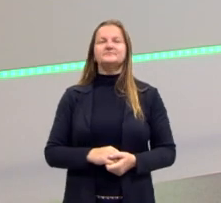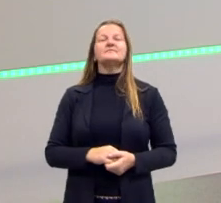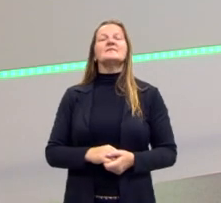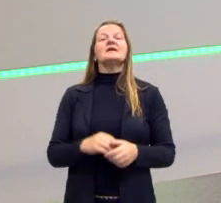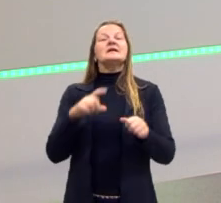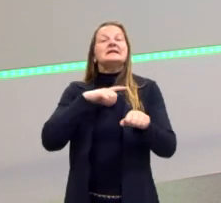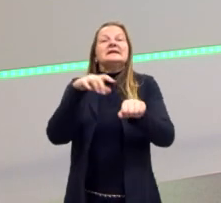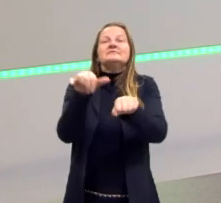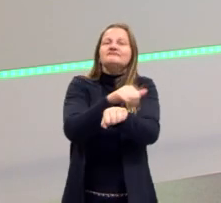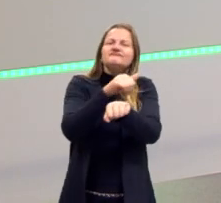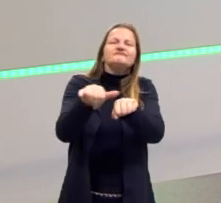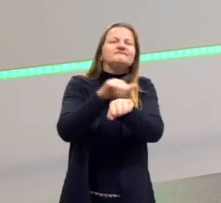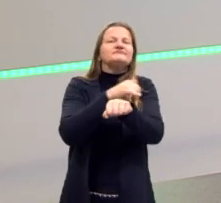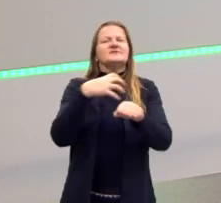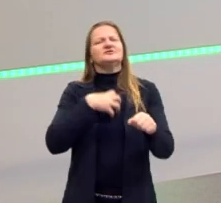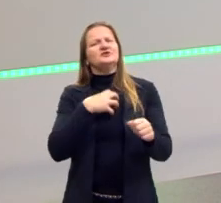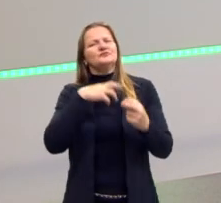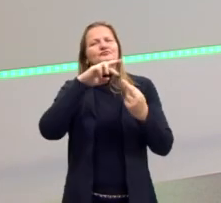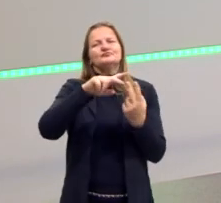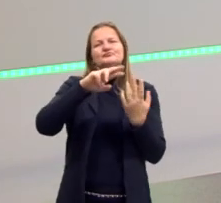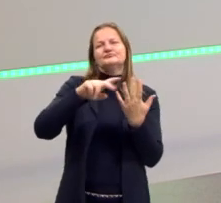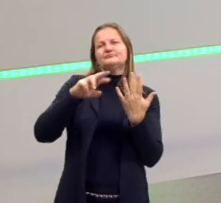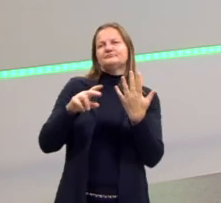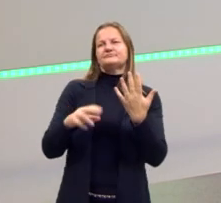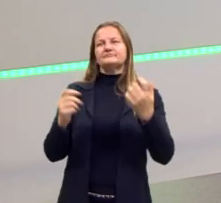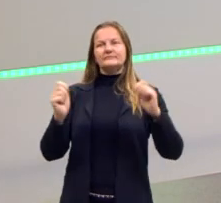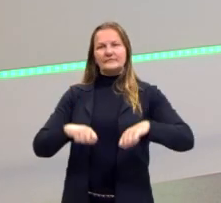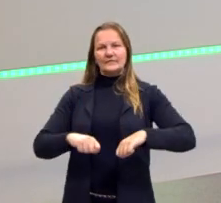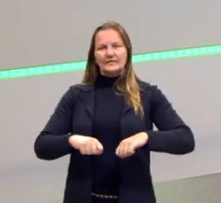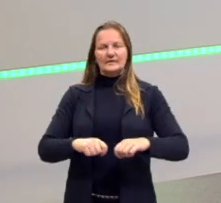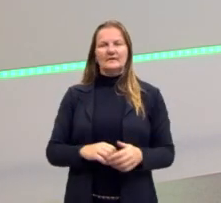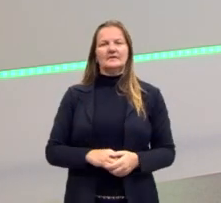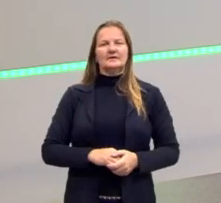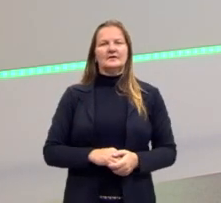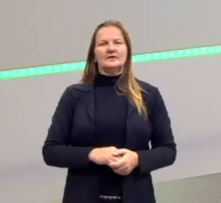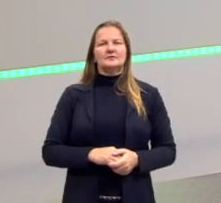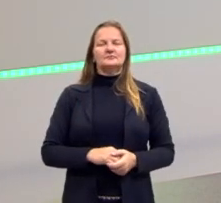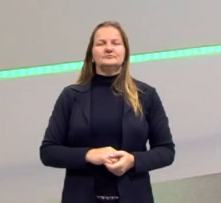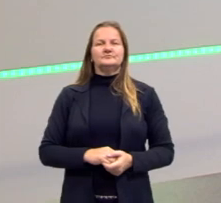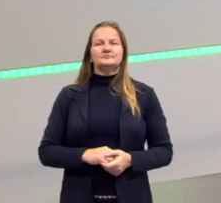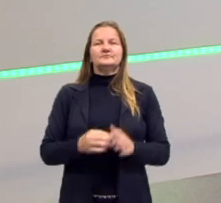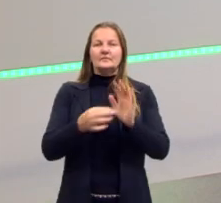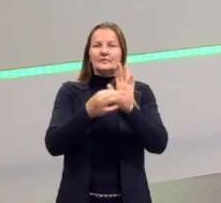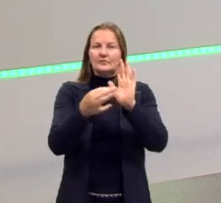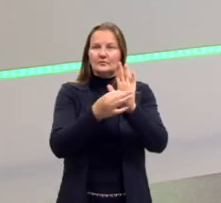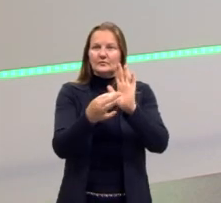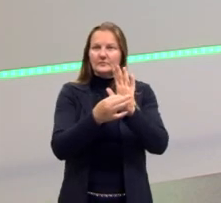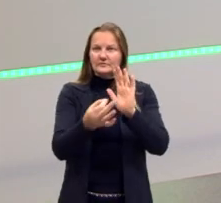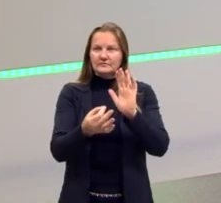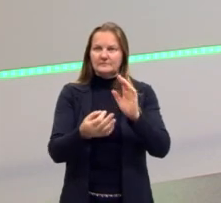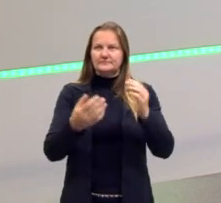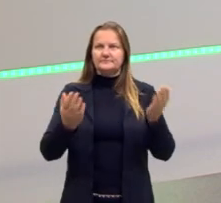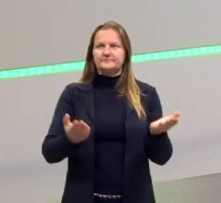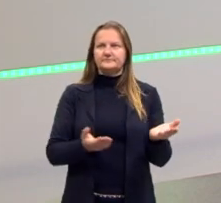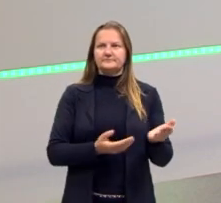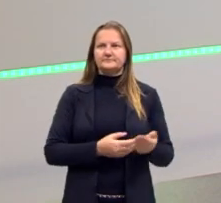tem várias maneiras de fazer isso gente tem várias possibilidades para trabalhar com argumentação